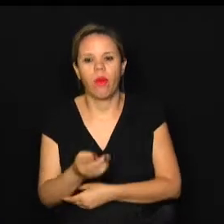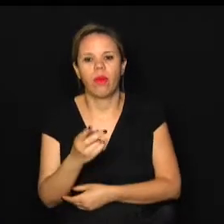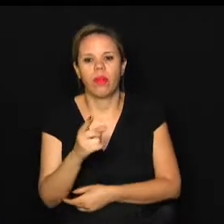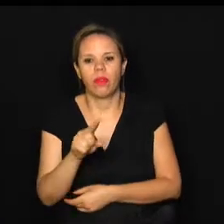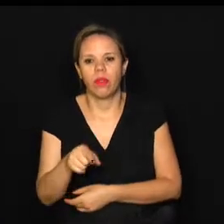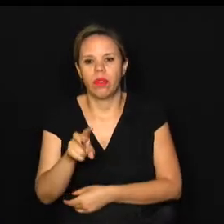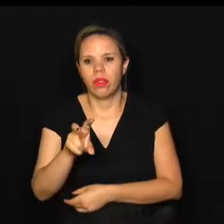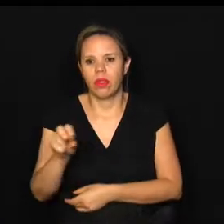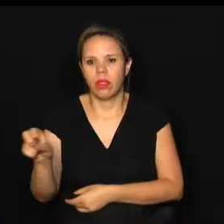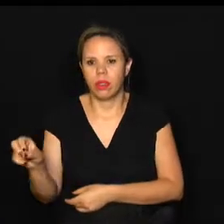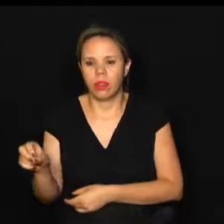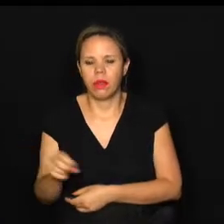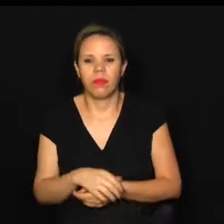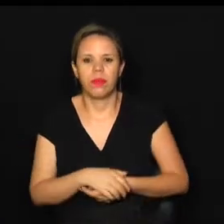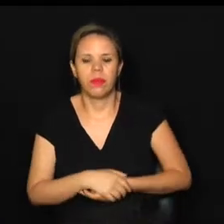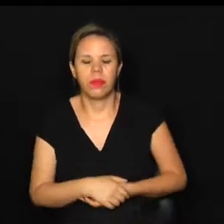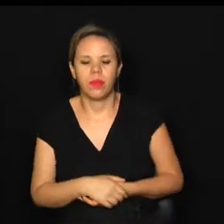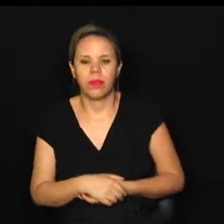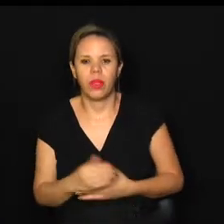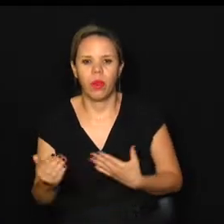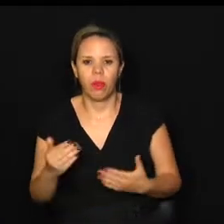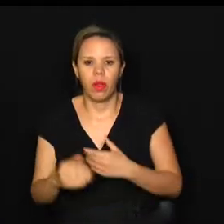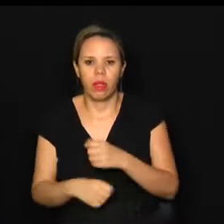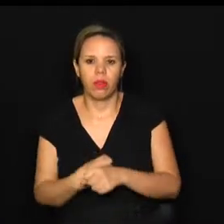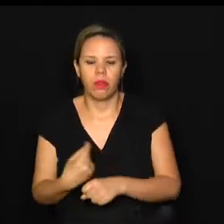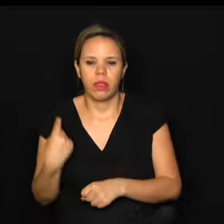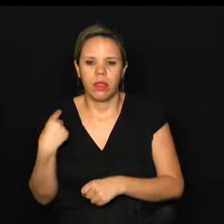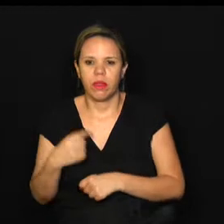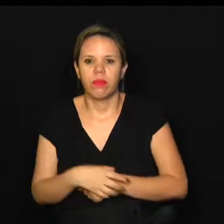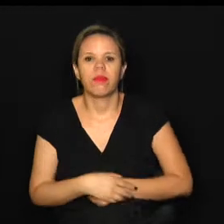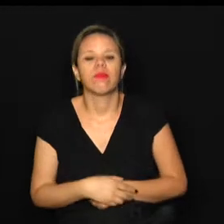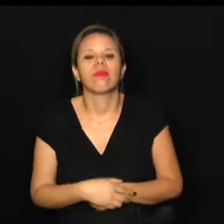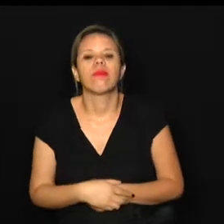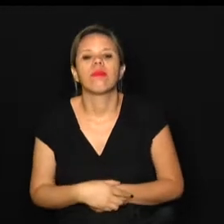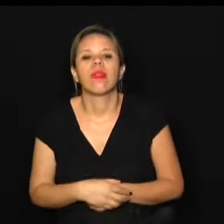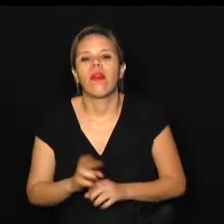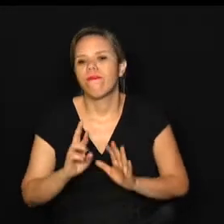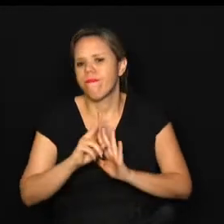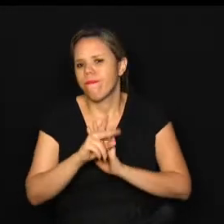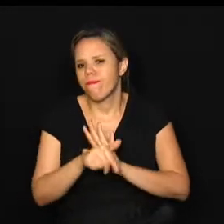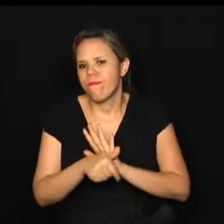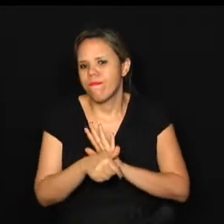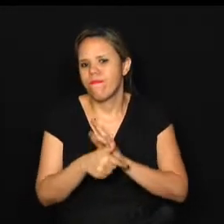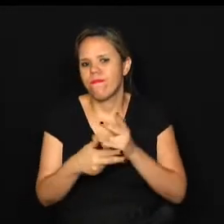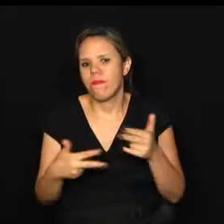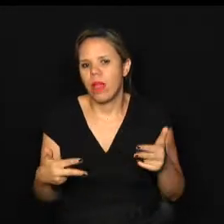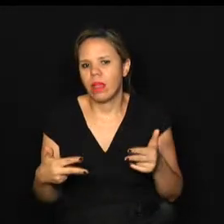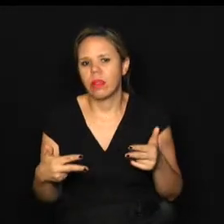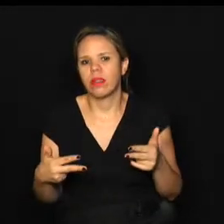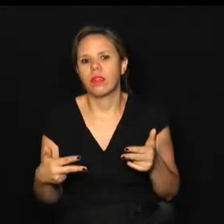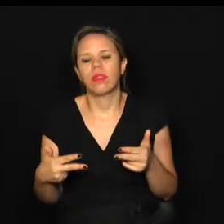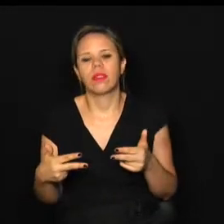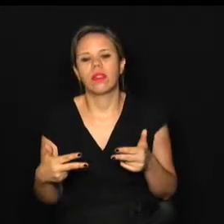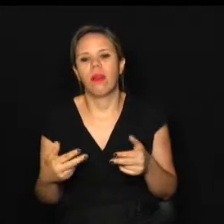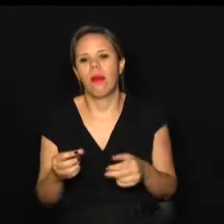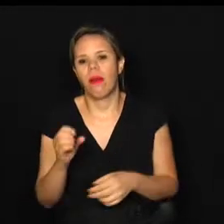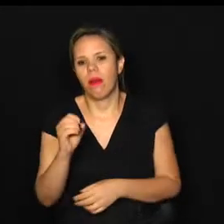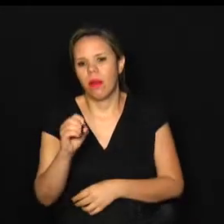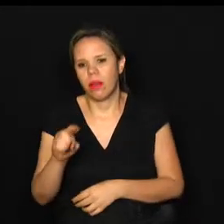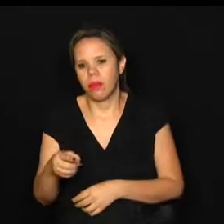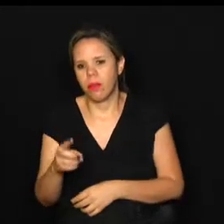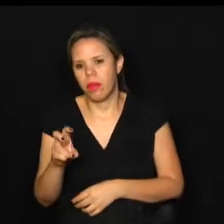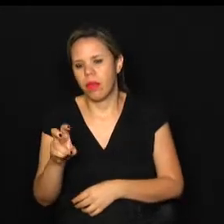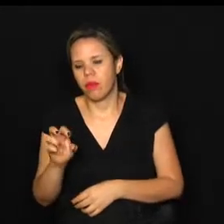contra 1.301 milhões e 600 em 2019. Demais receitas correntes teve uma variação de 0,5%, tendo